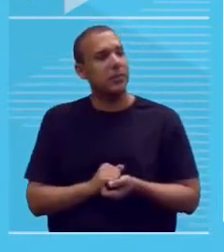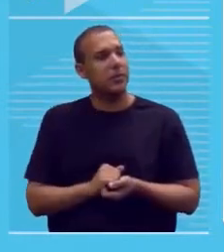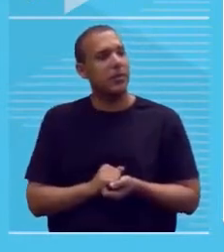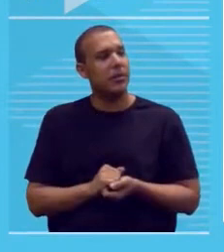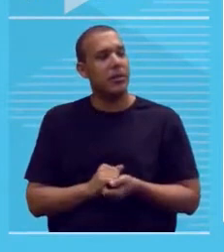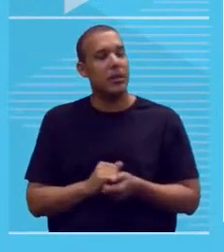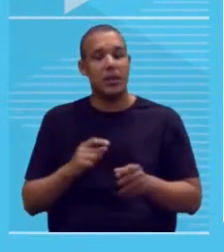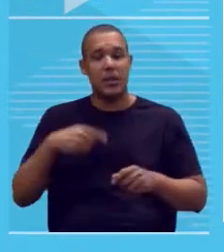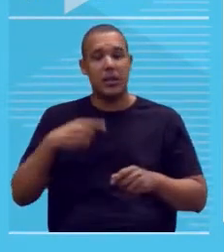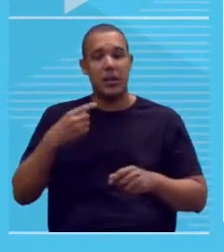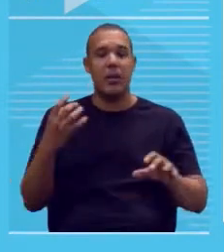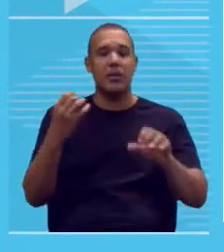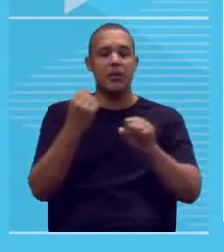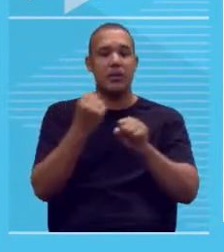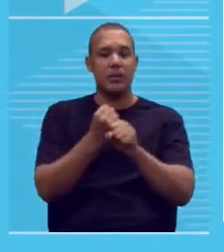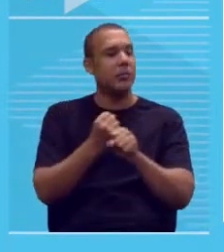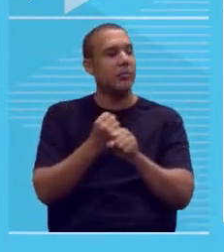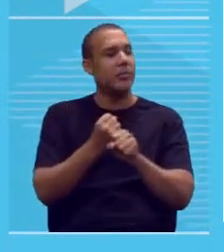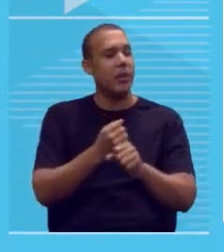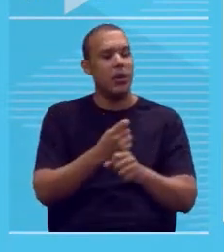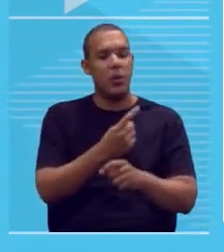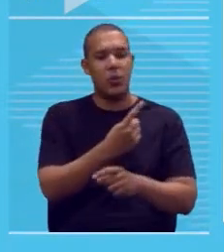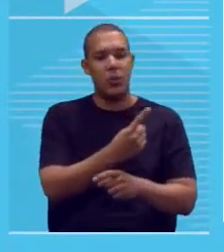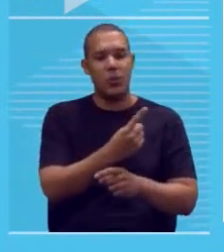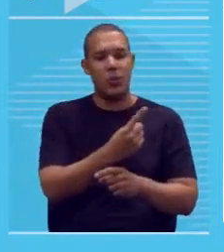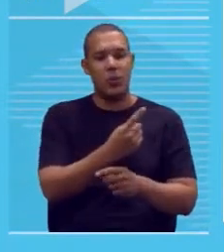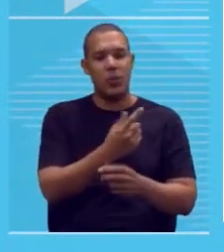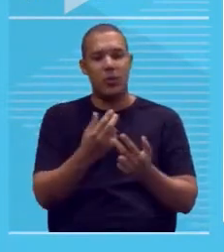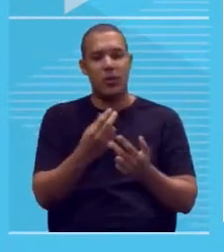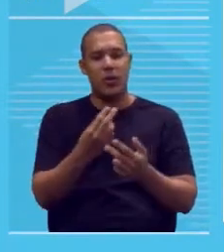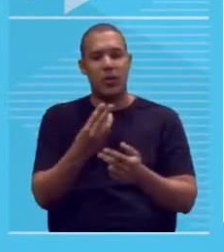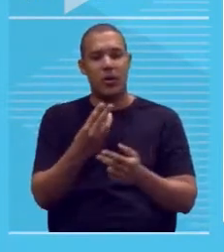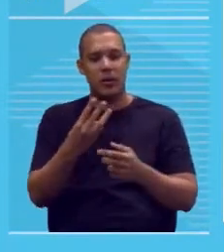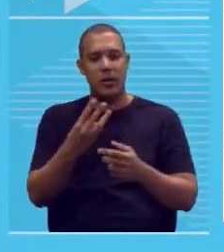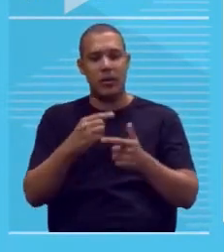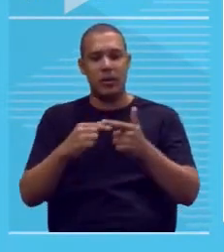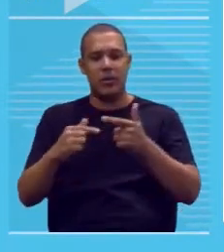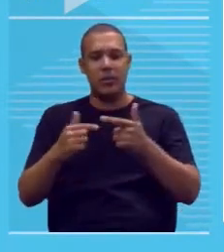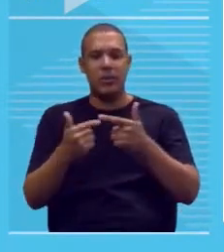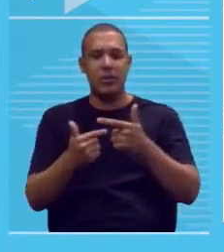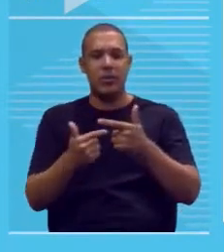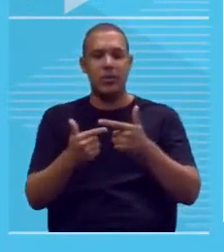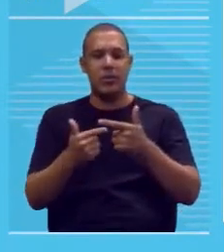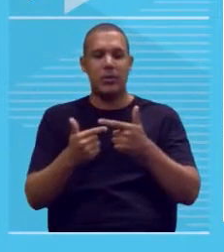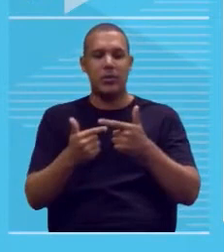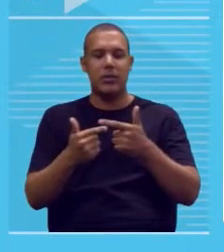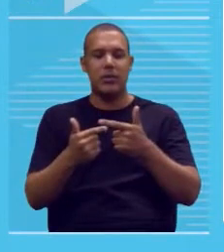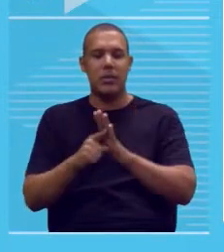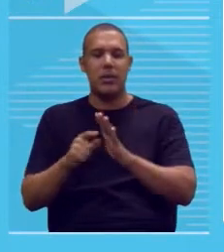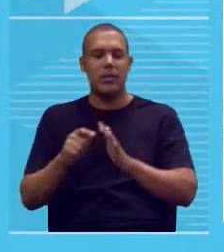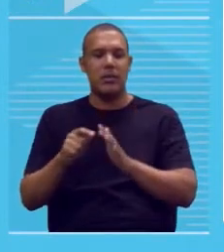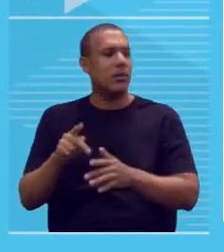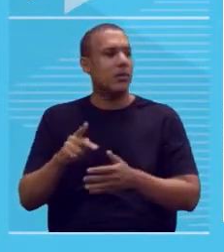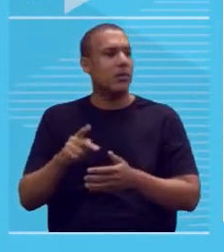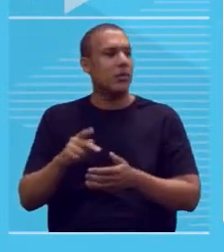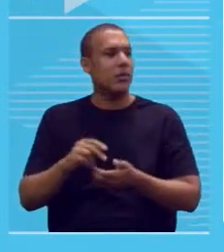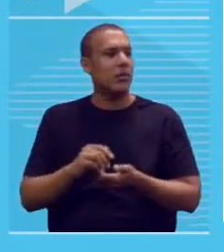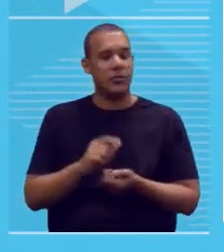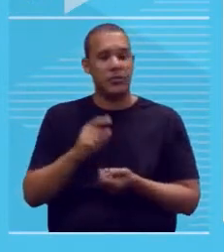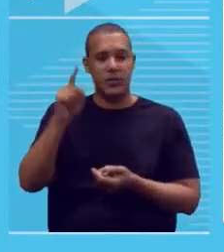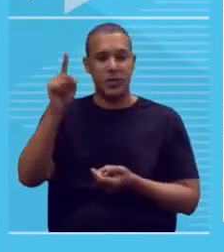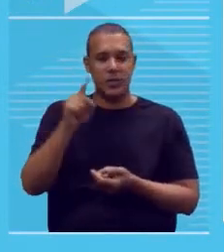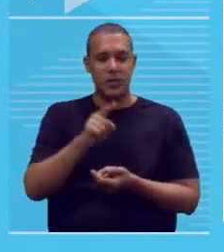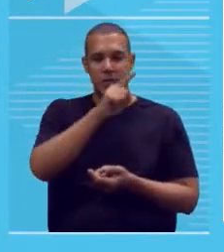1 é igual a 3 sobre 2 menos k. Produto dos meios